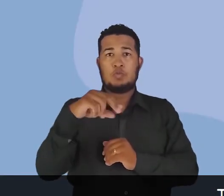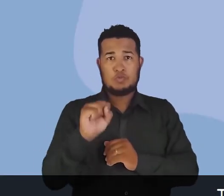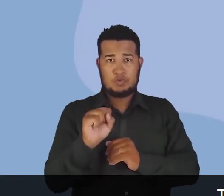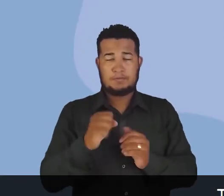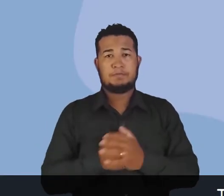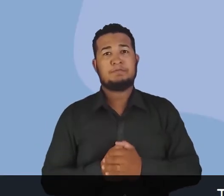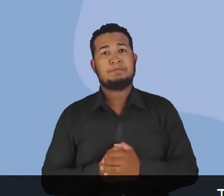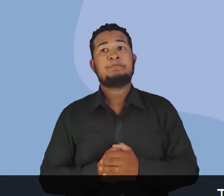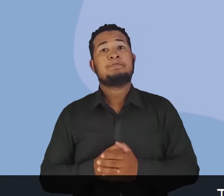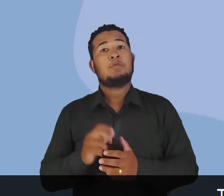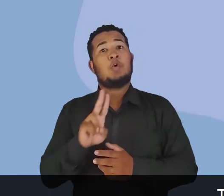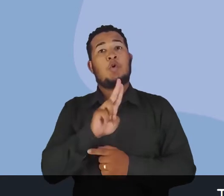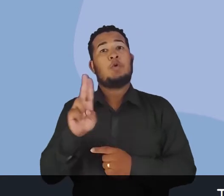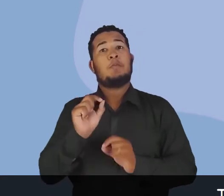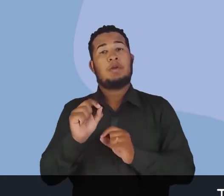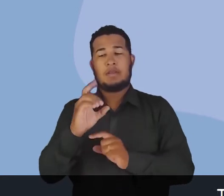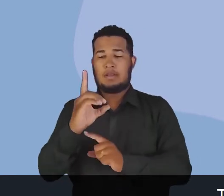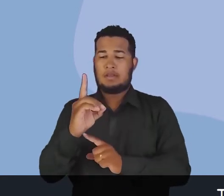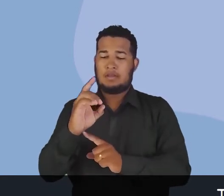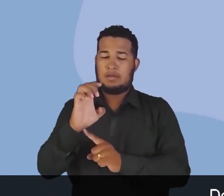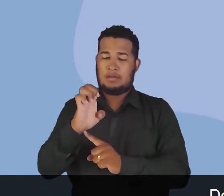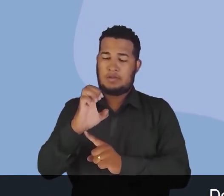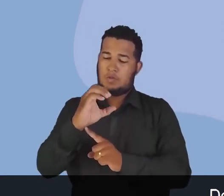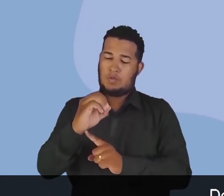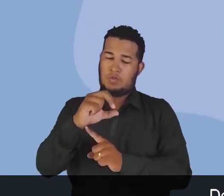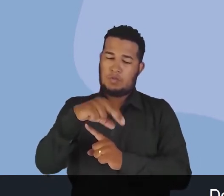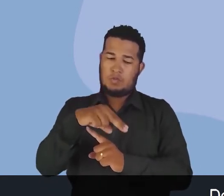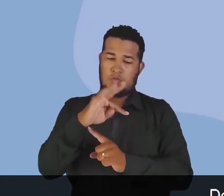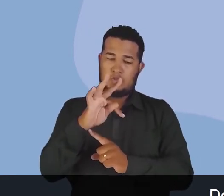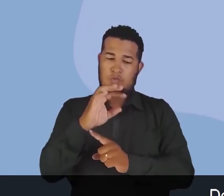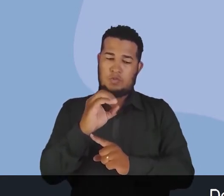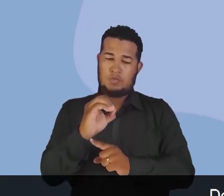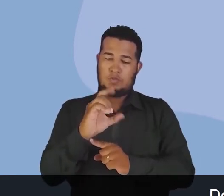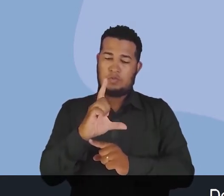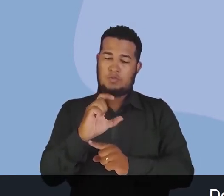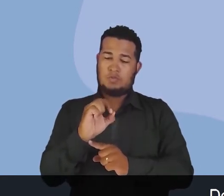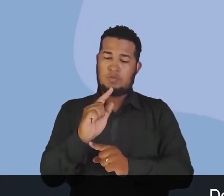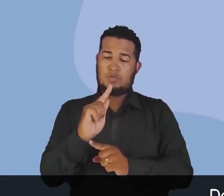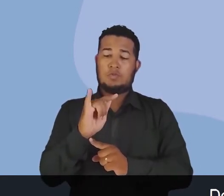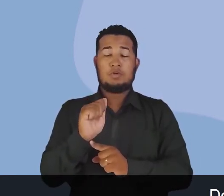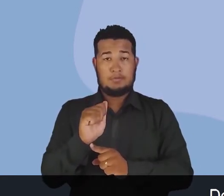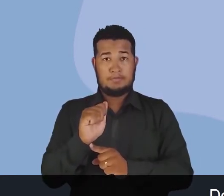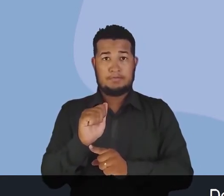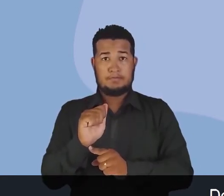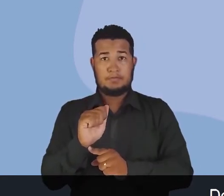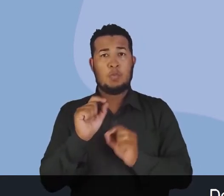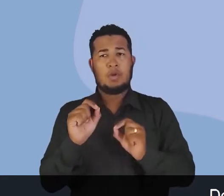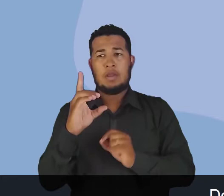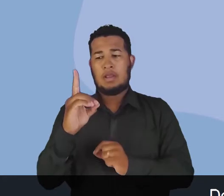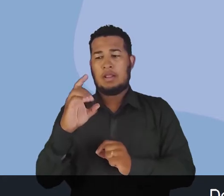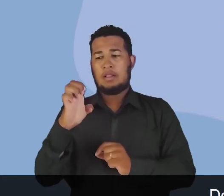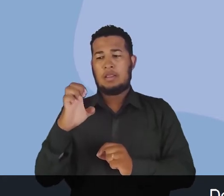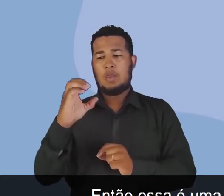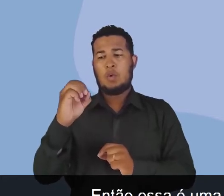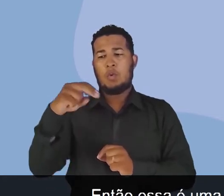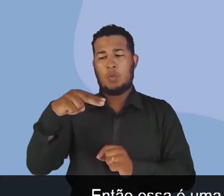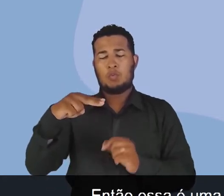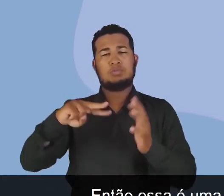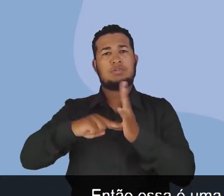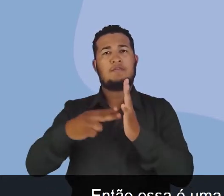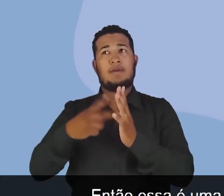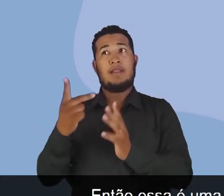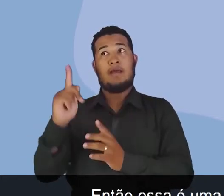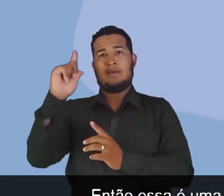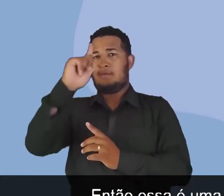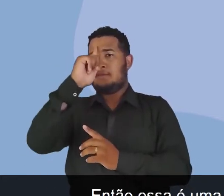chamar isso de deontologia. Deon, galera, é uma palavra grega que quer dizer dever.